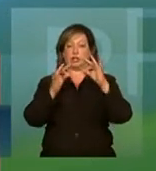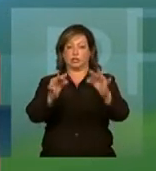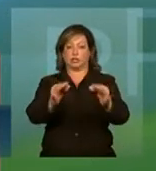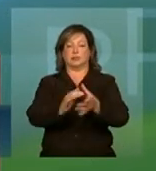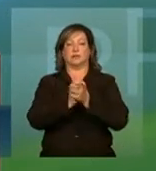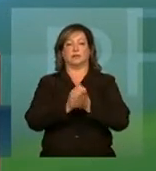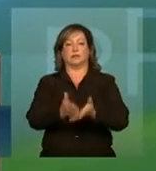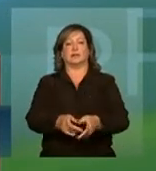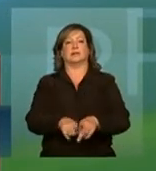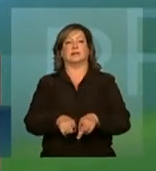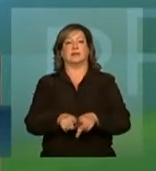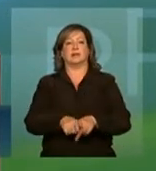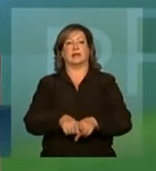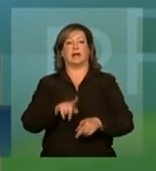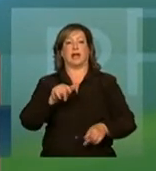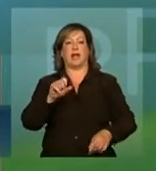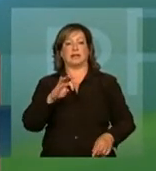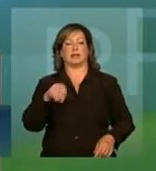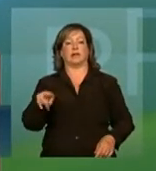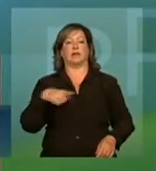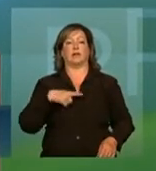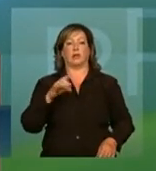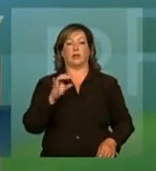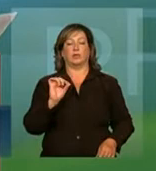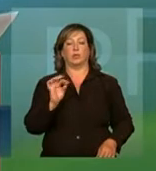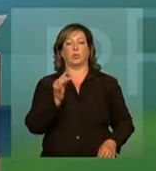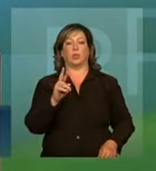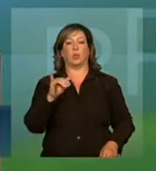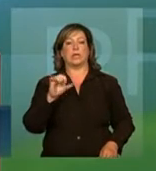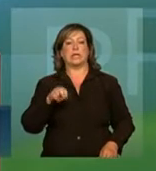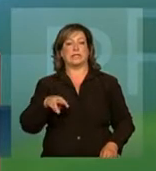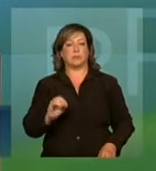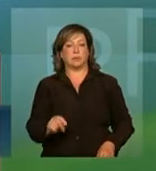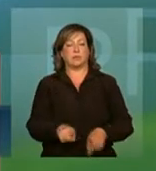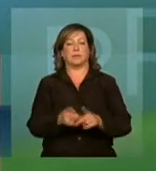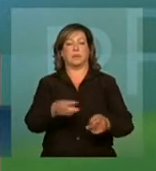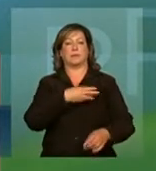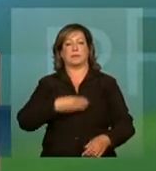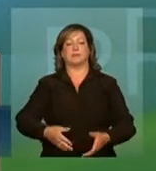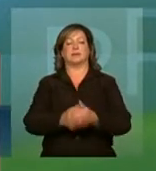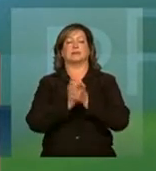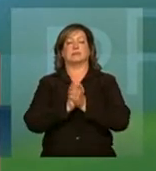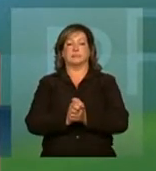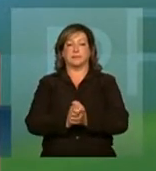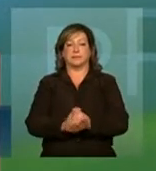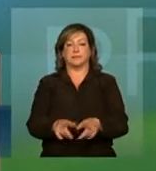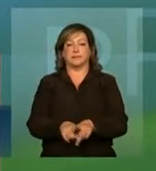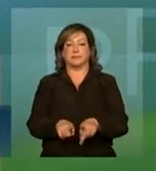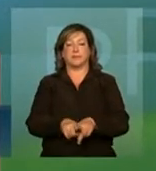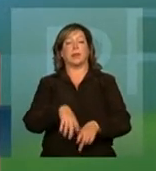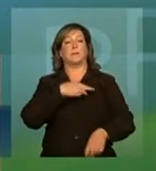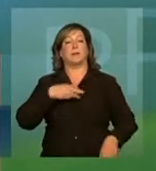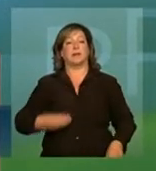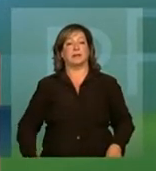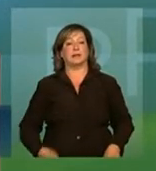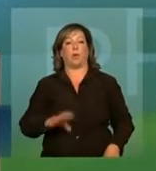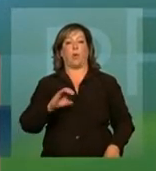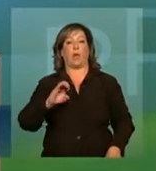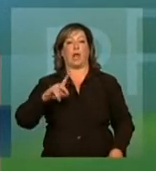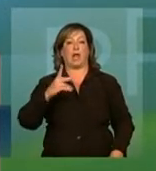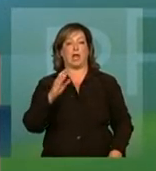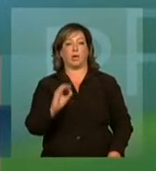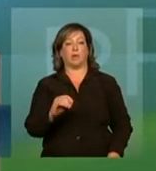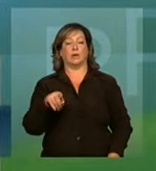Tecnologia, ministro Gastão Vieira, do Estado de Turismo, ministro de Estado e Turismo, ministro Francisco Coelho,